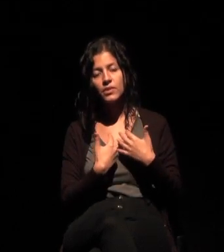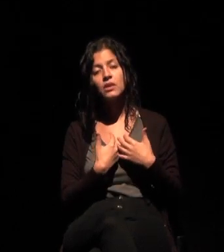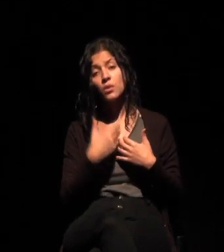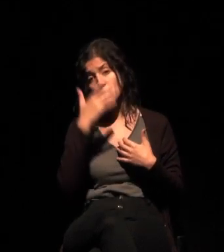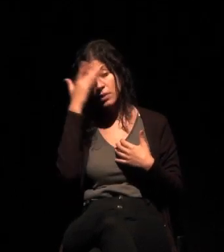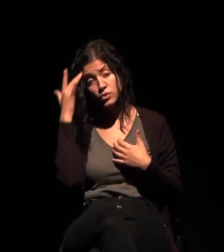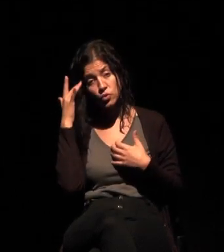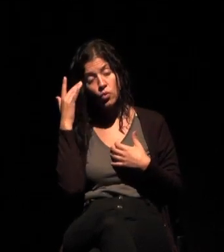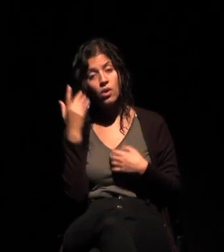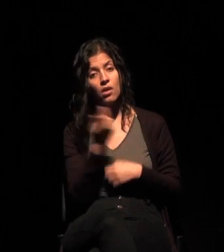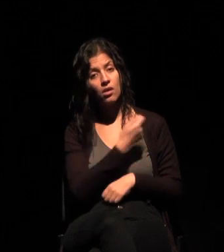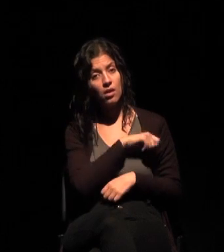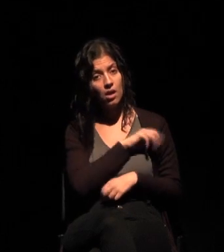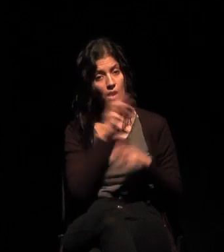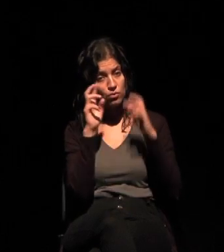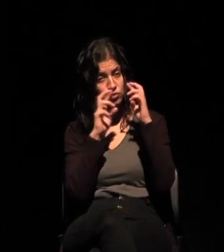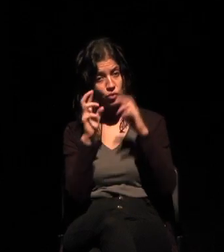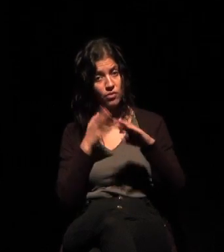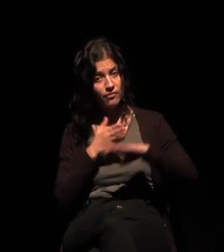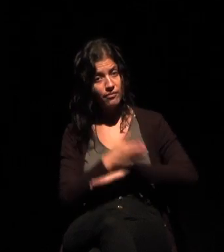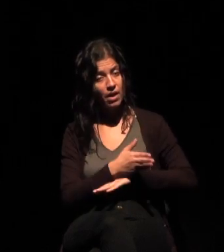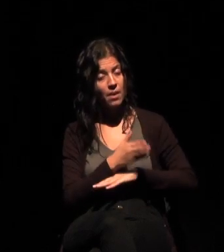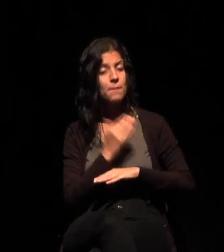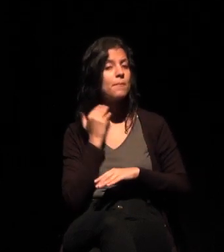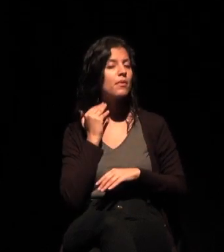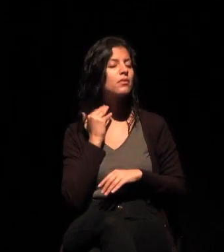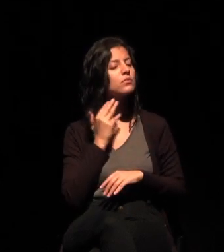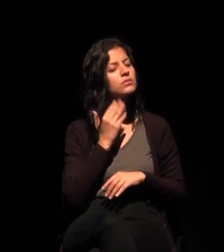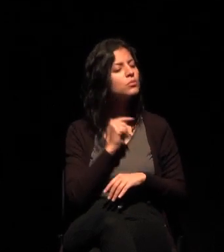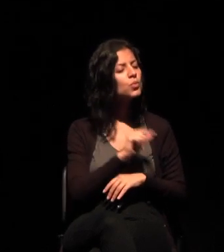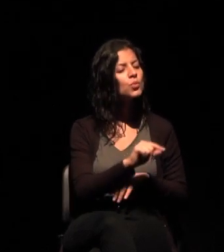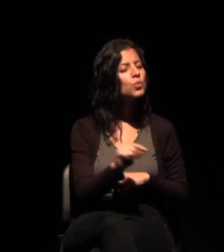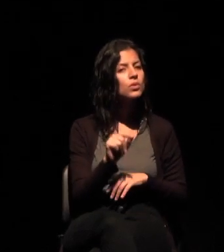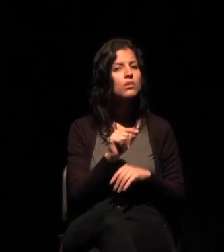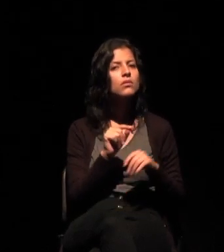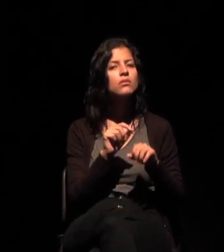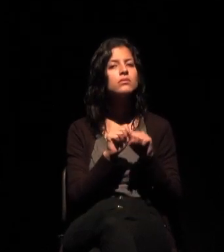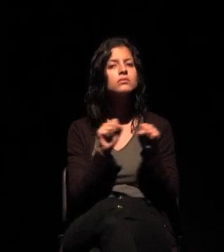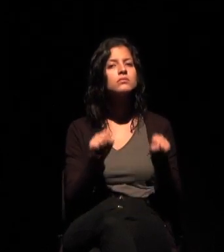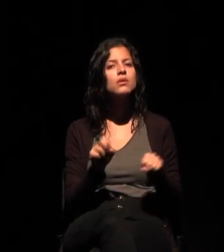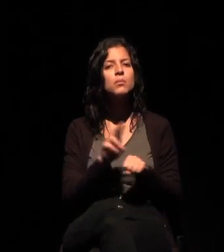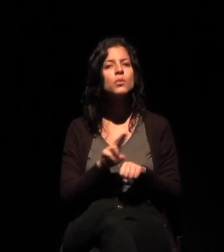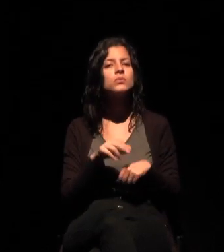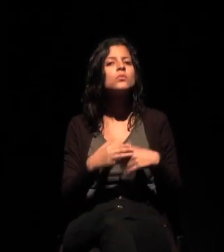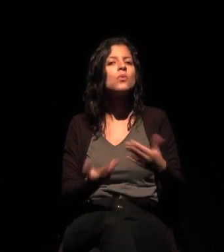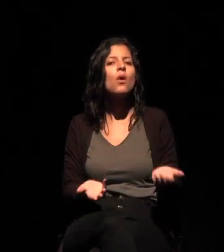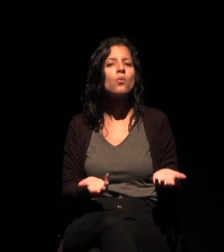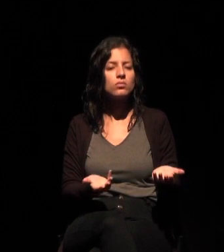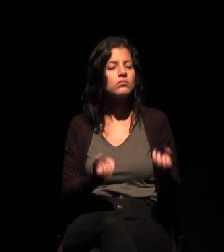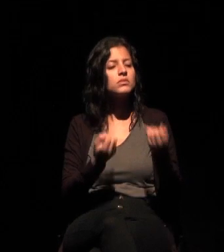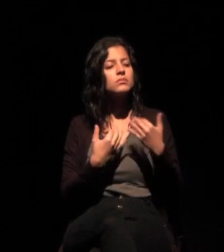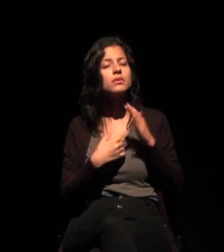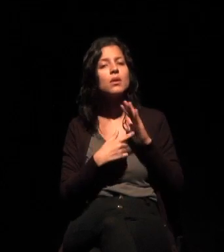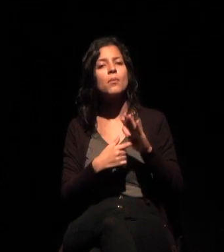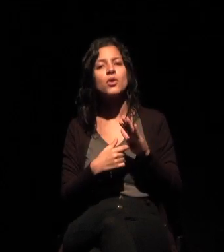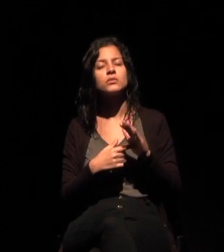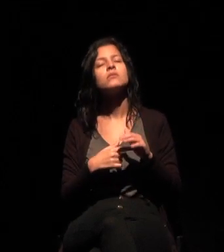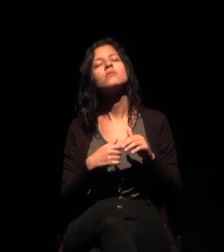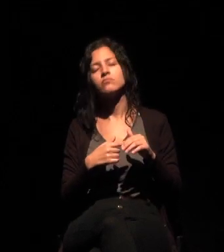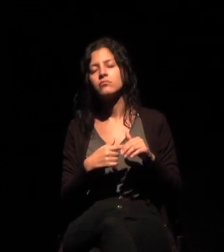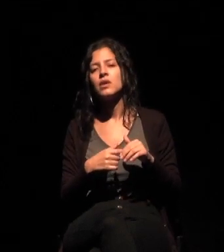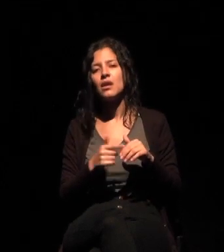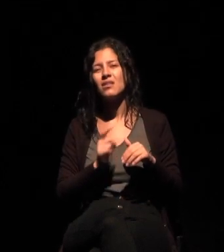no banco ele falou que estão usando aí dá pra entender o que estão usando explicam que estão usando então essas essas ferramentas